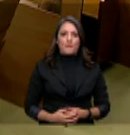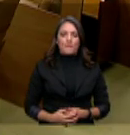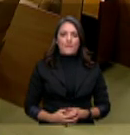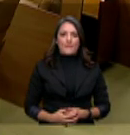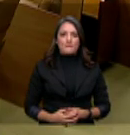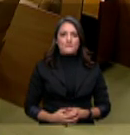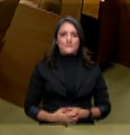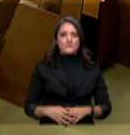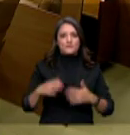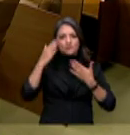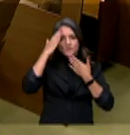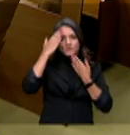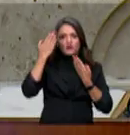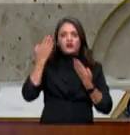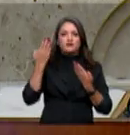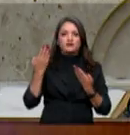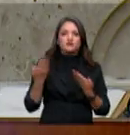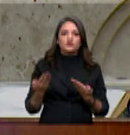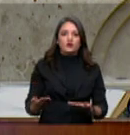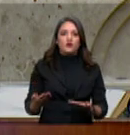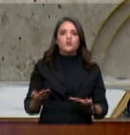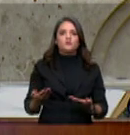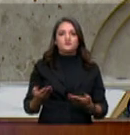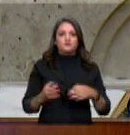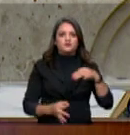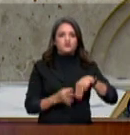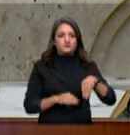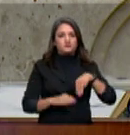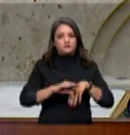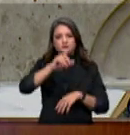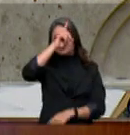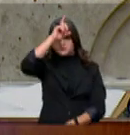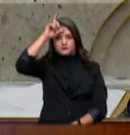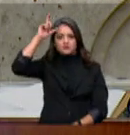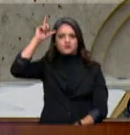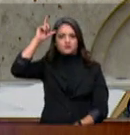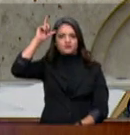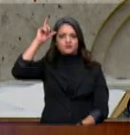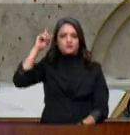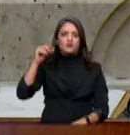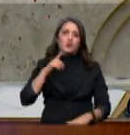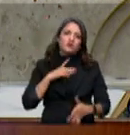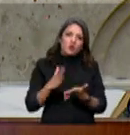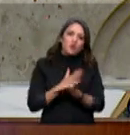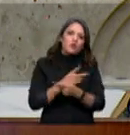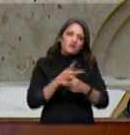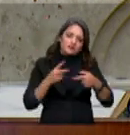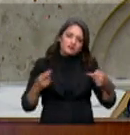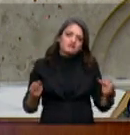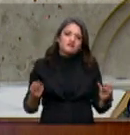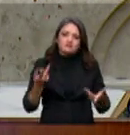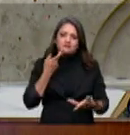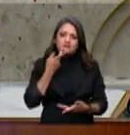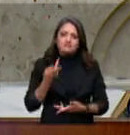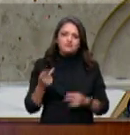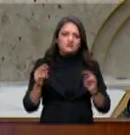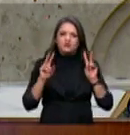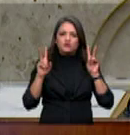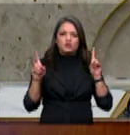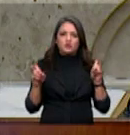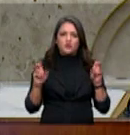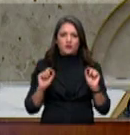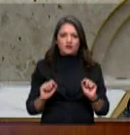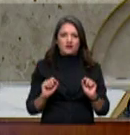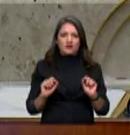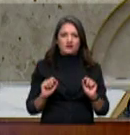Muito obrigado, ministro Ricardo Lewandowski. Eu teria algumas digressões aqui a fazer sobre esse cabimento